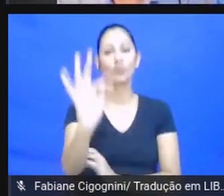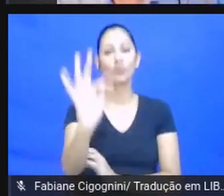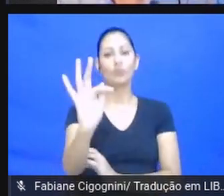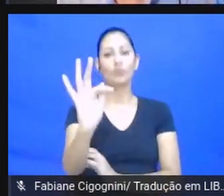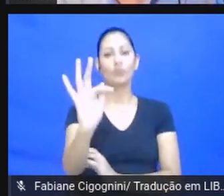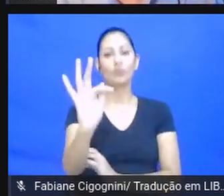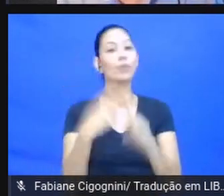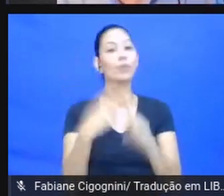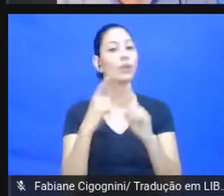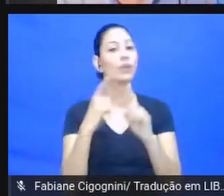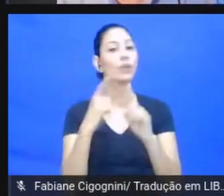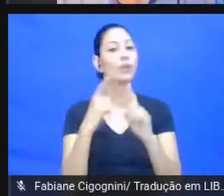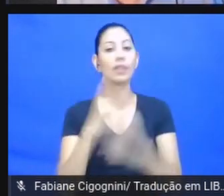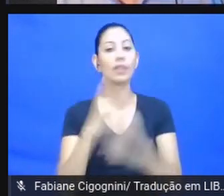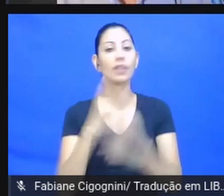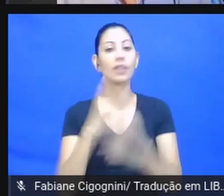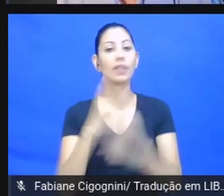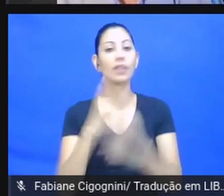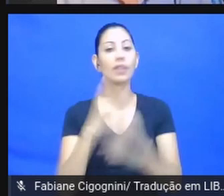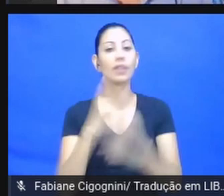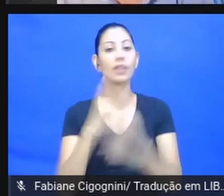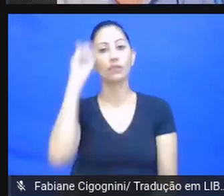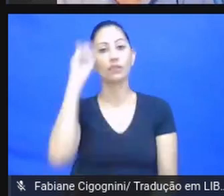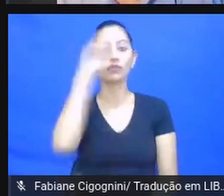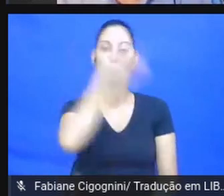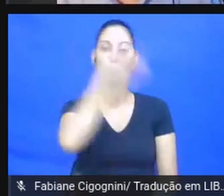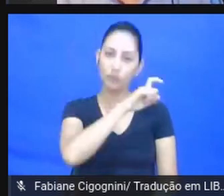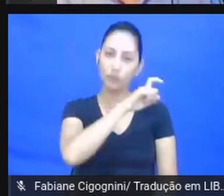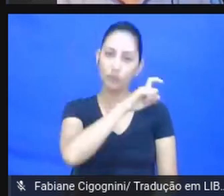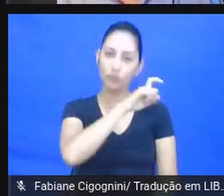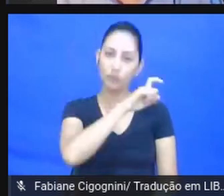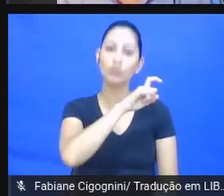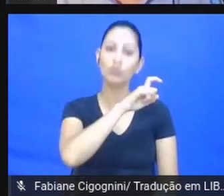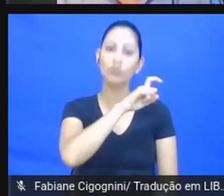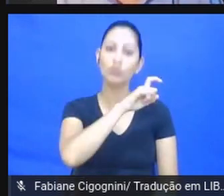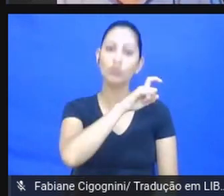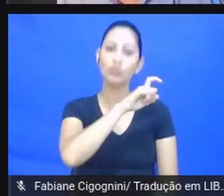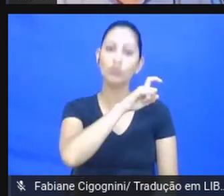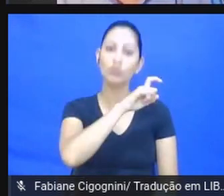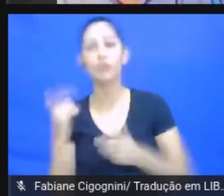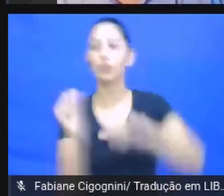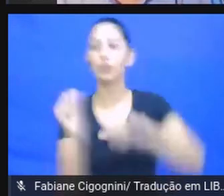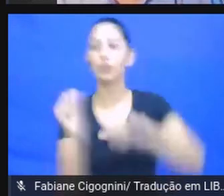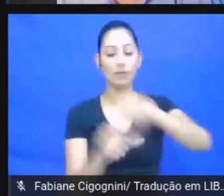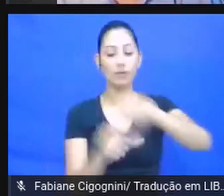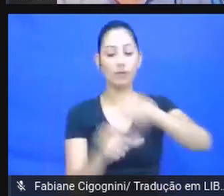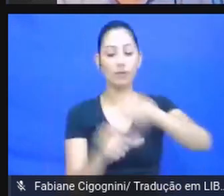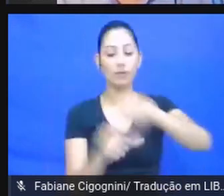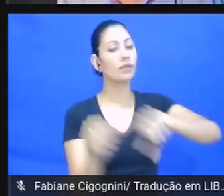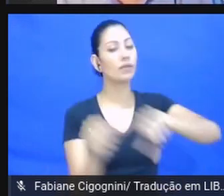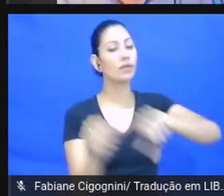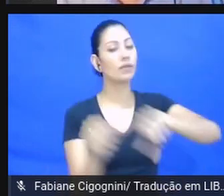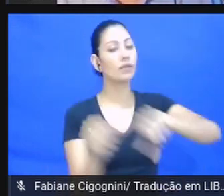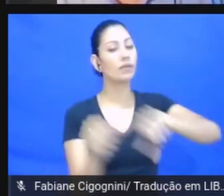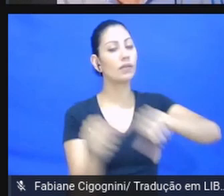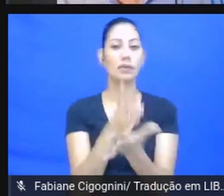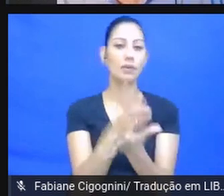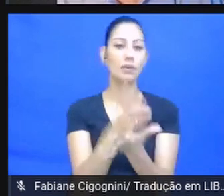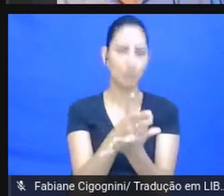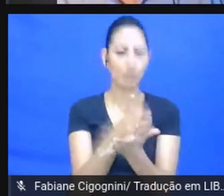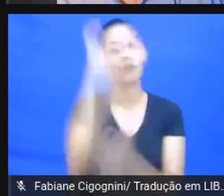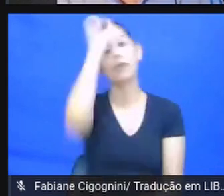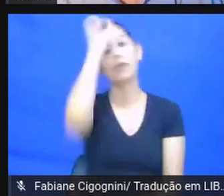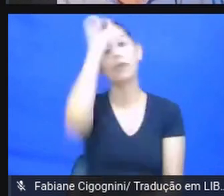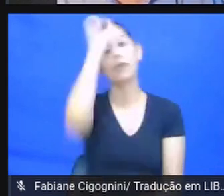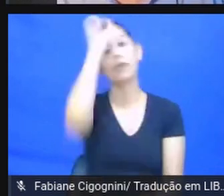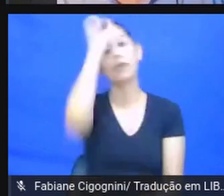por períodos um pouco mais difíceis, são períodos de transformação, são períodos em que a gente aprende